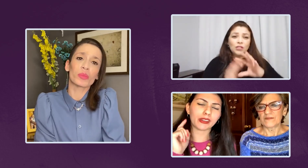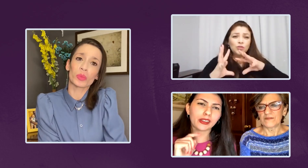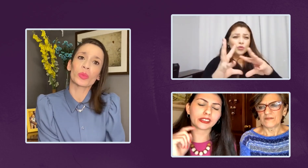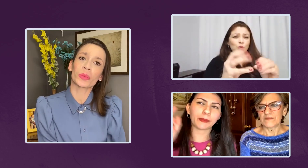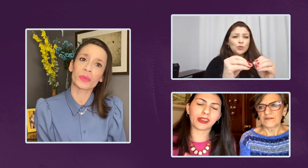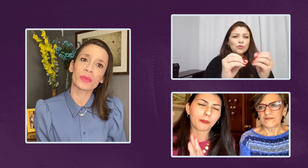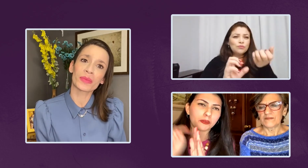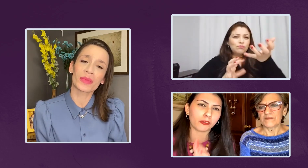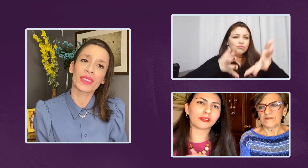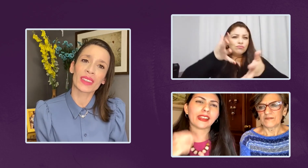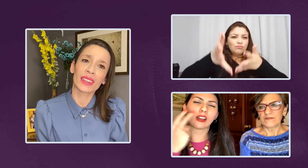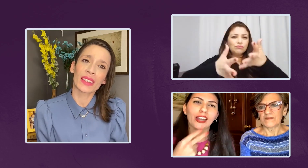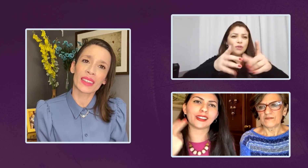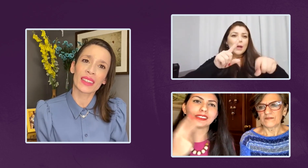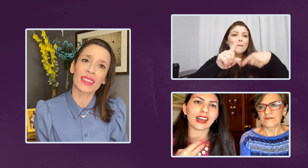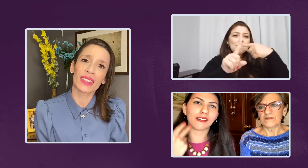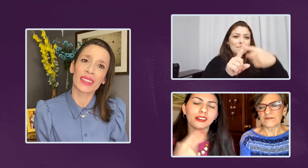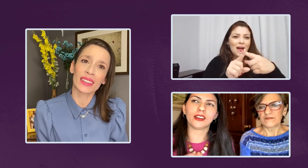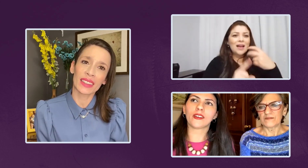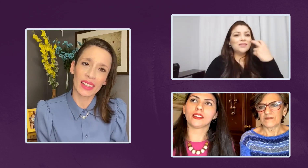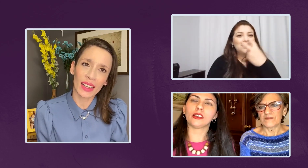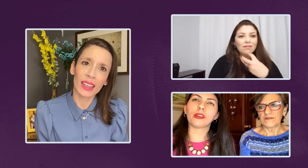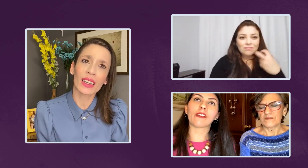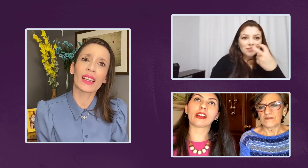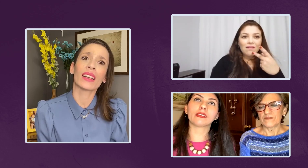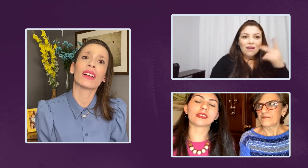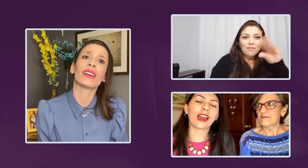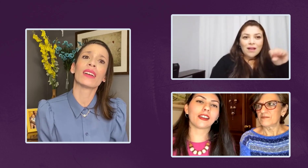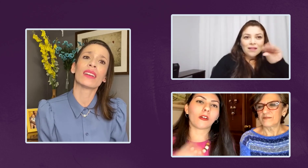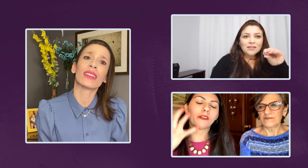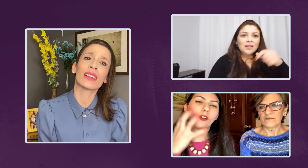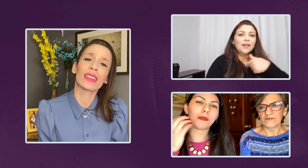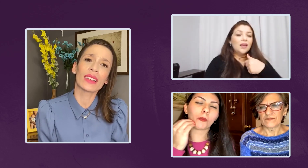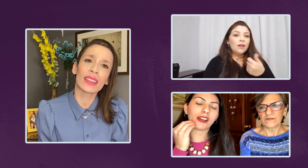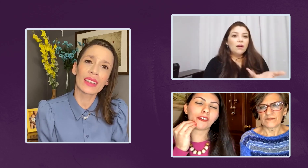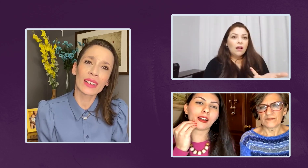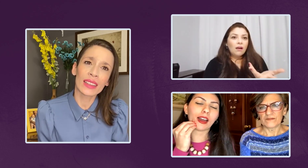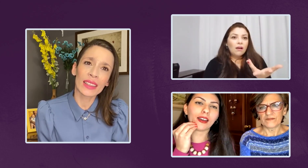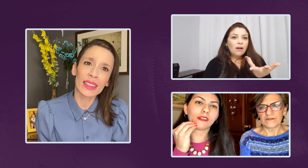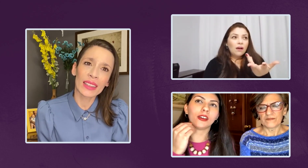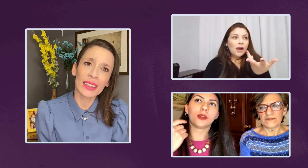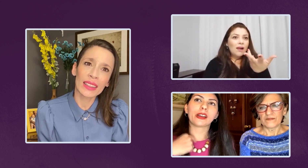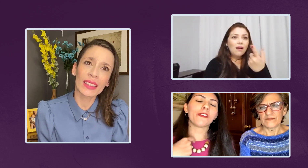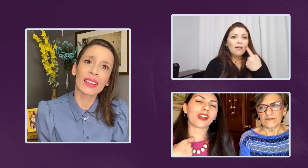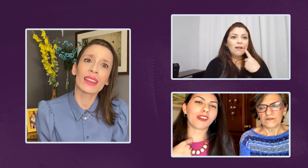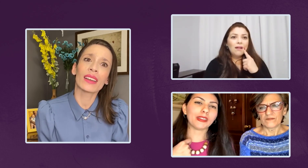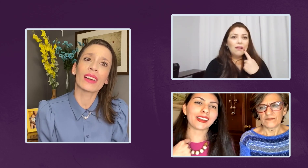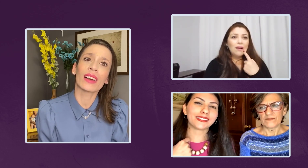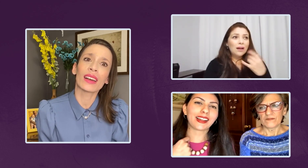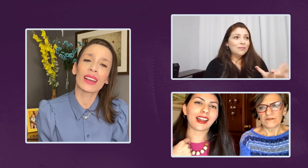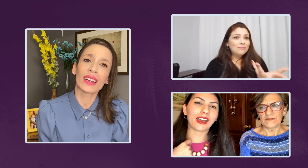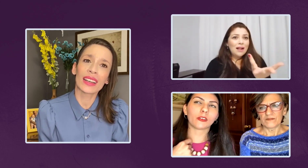tinha uma menina que tinha perda profunda e ela oralizava. E eu ficava encantada com a forma como ela falava, porque eu falava